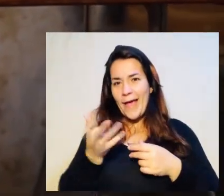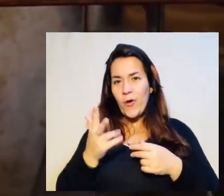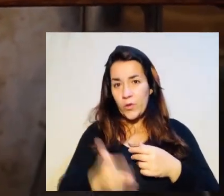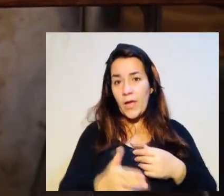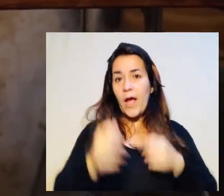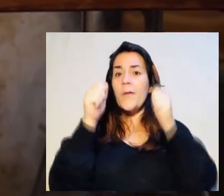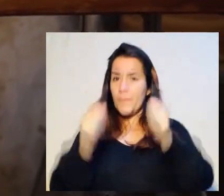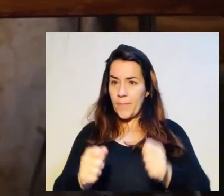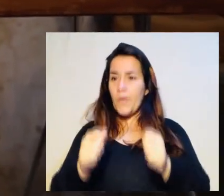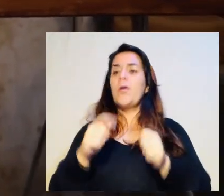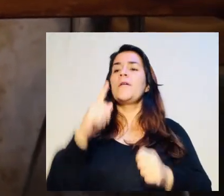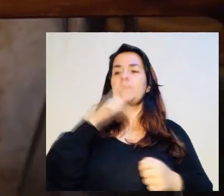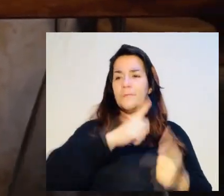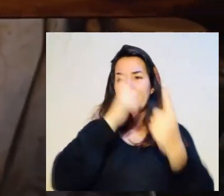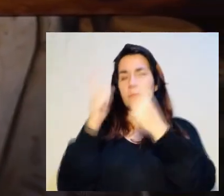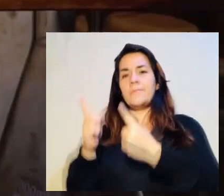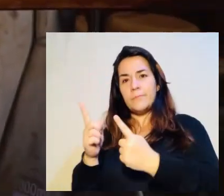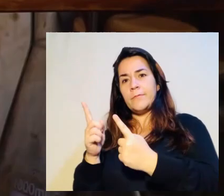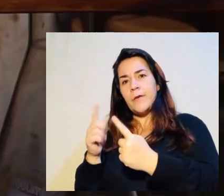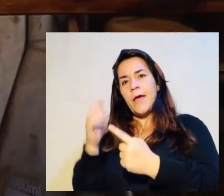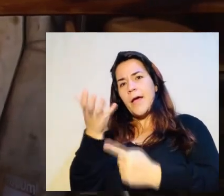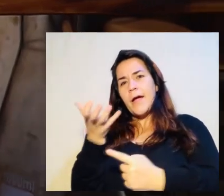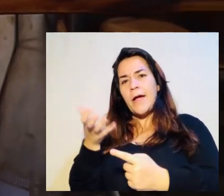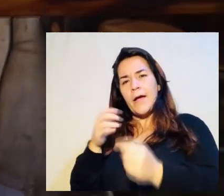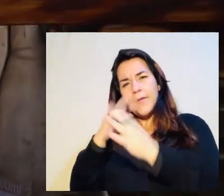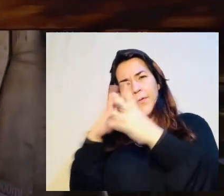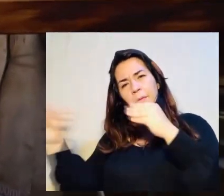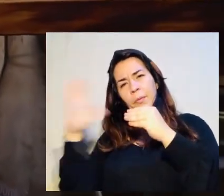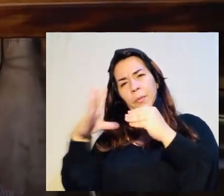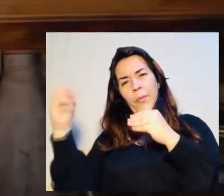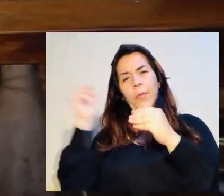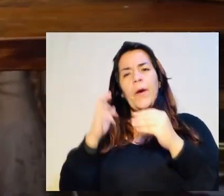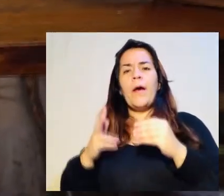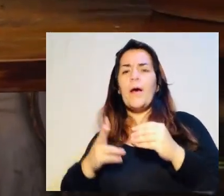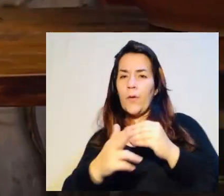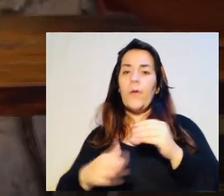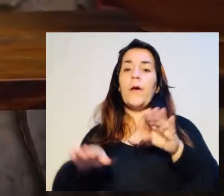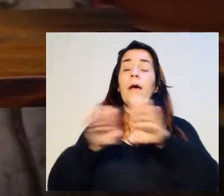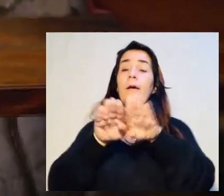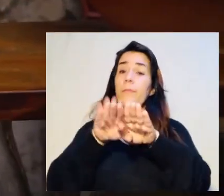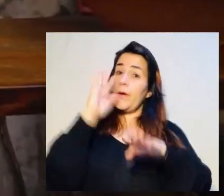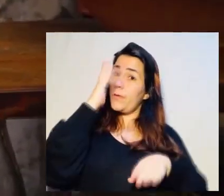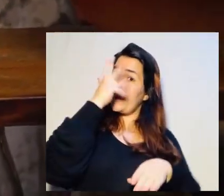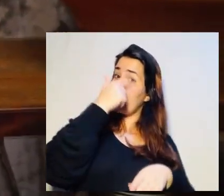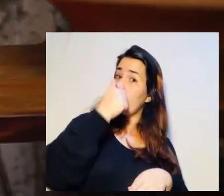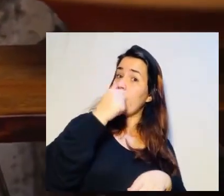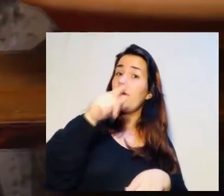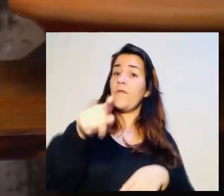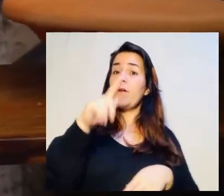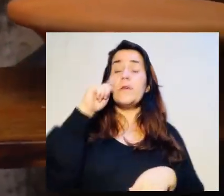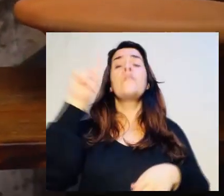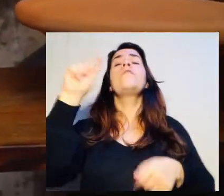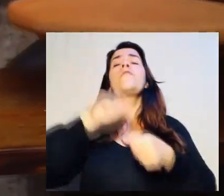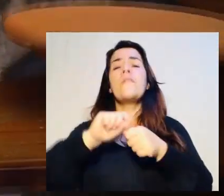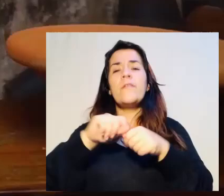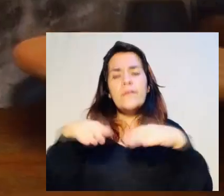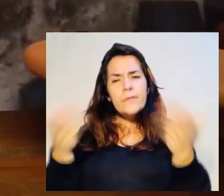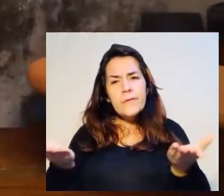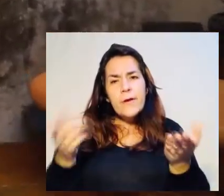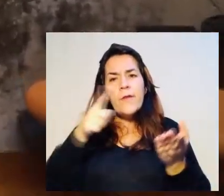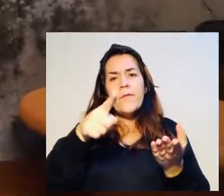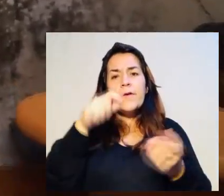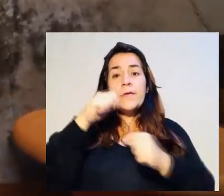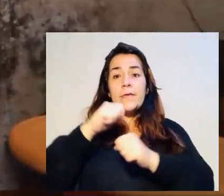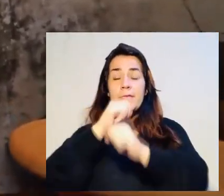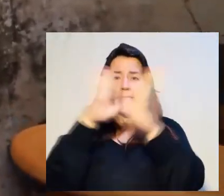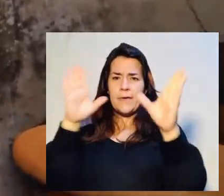pode cortar a pontinha. Se quiser cortar essas partezinhas aqui, corta também. Eu acho chique e bonito. E o que você